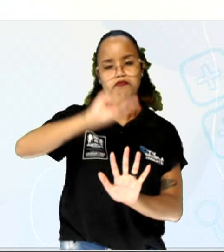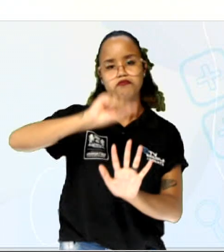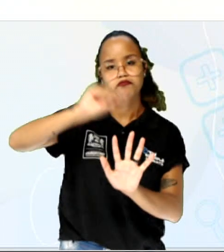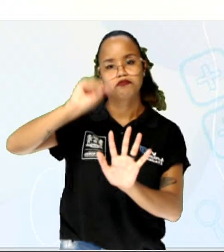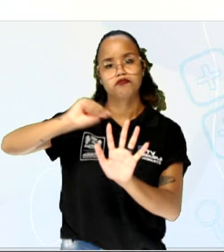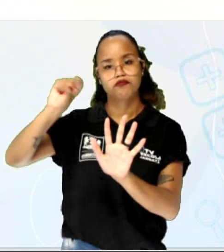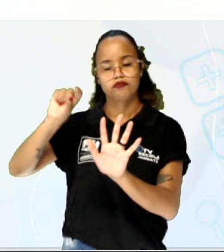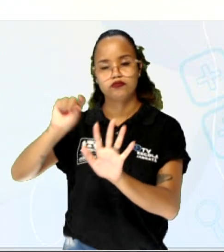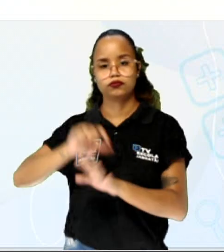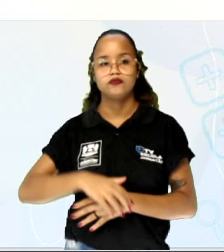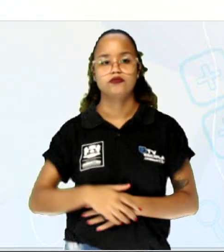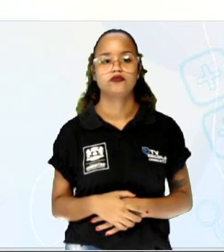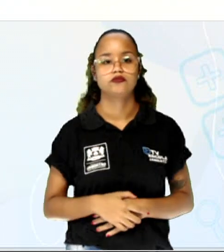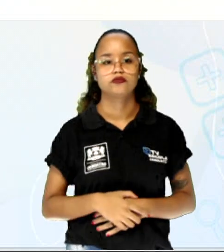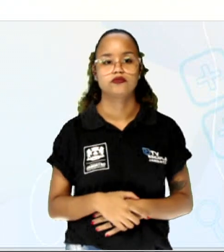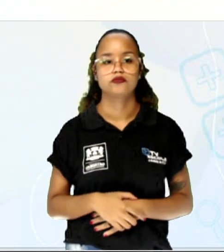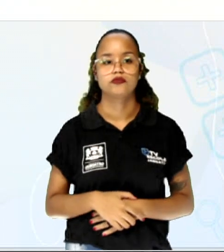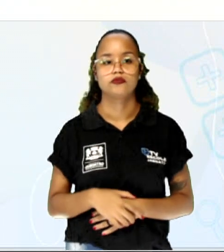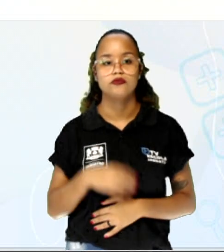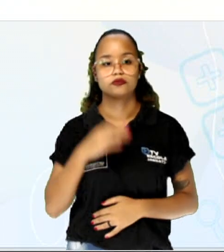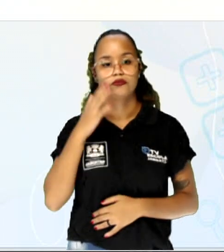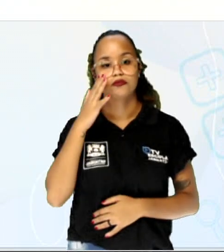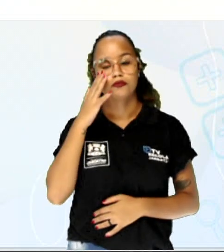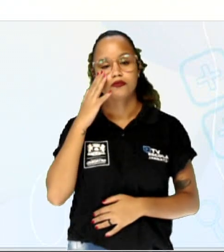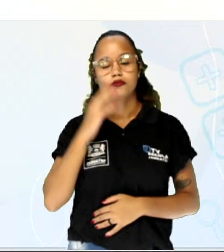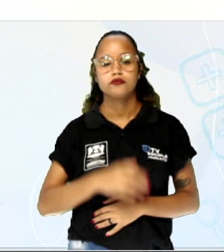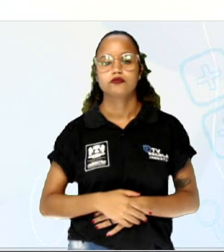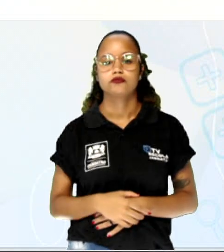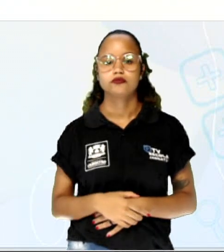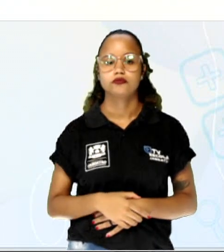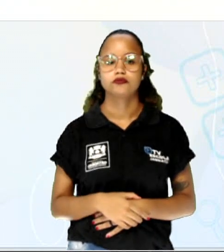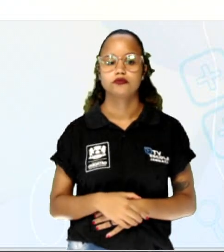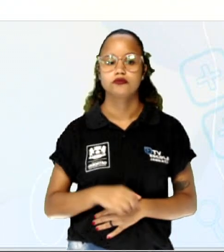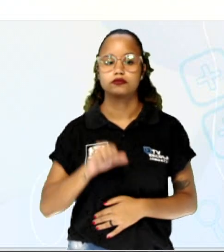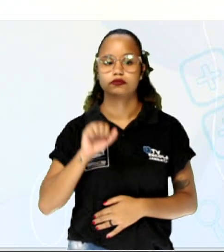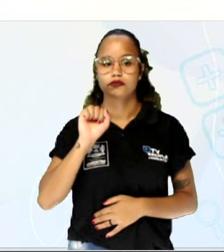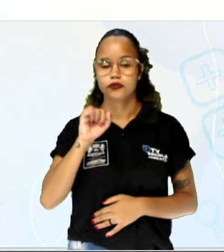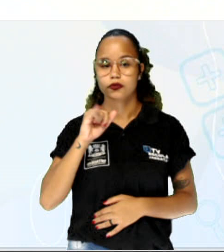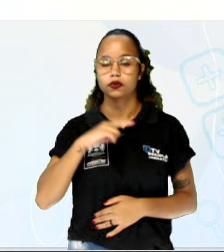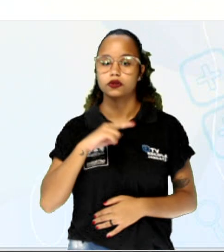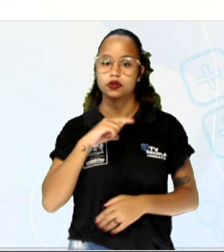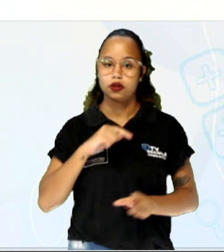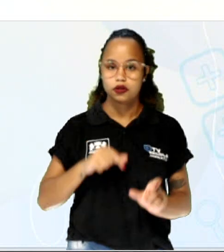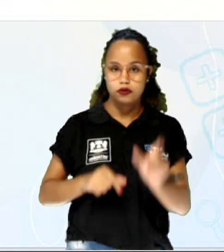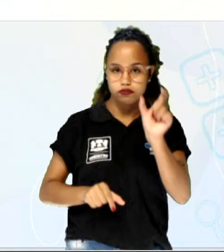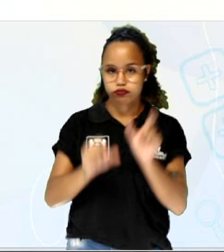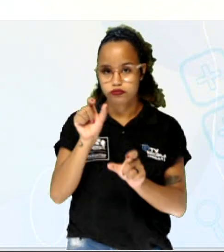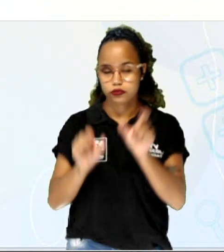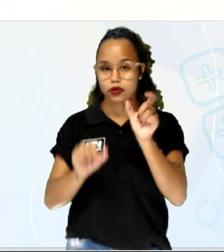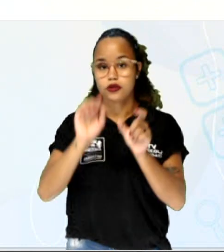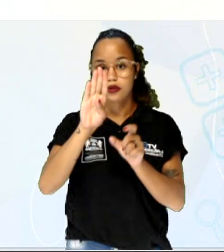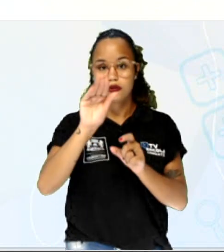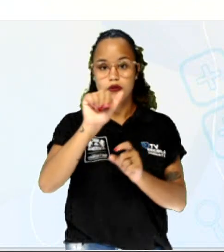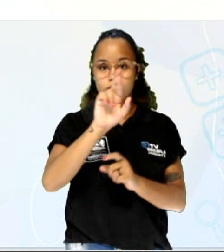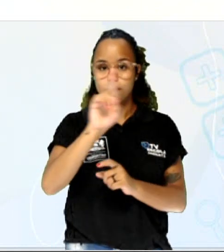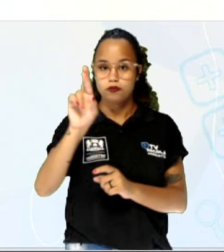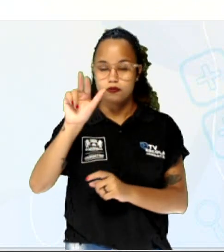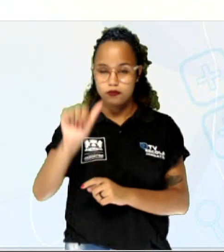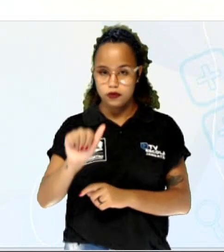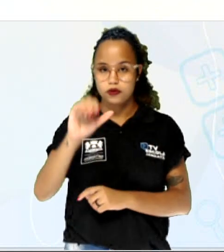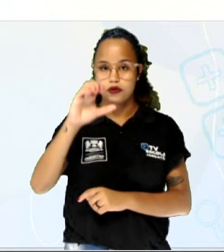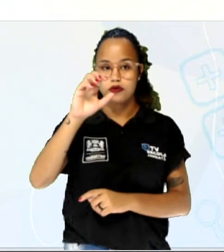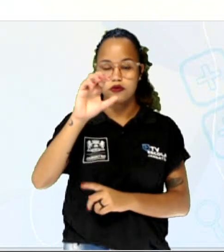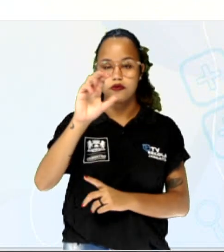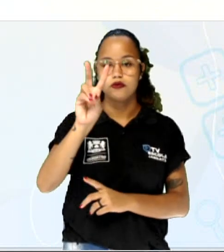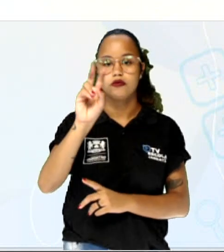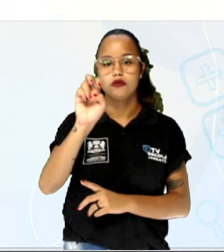na vertical, como é o gráfico de baixo aí, é chamado gráfico de barra vertical. Quando as barras estão na horizontal, ele é chamado de